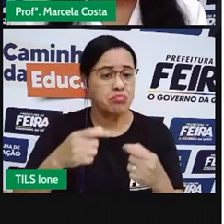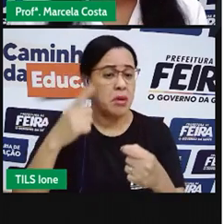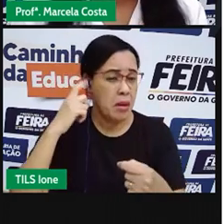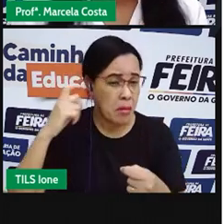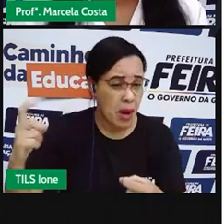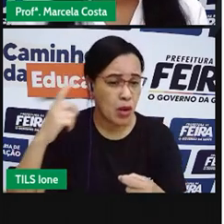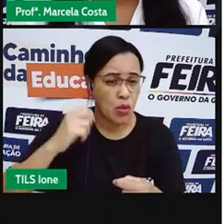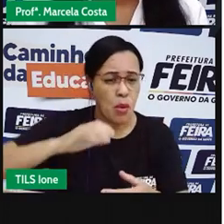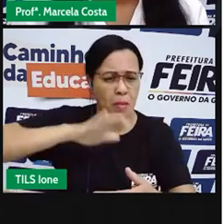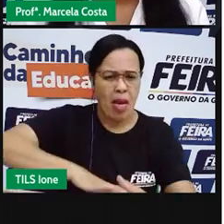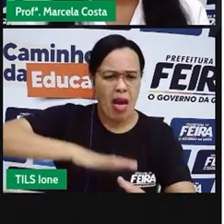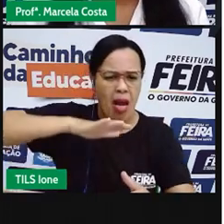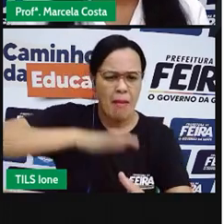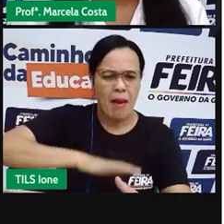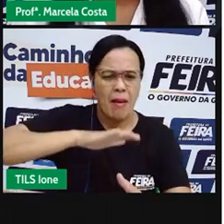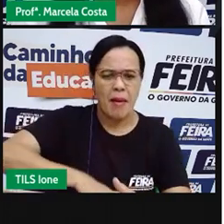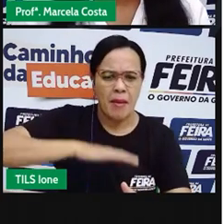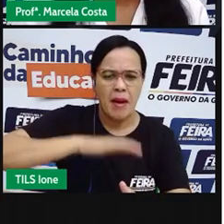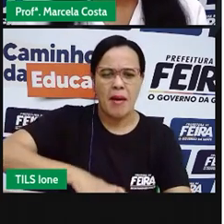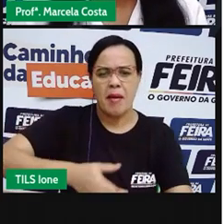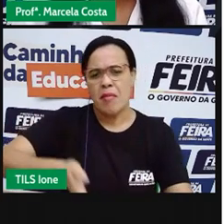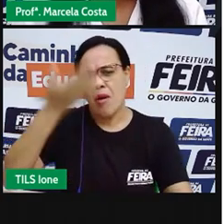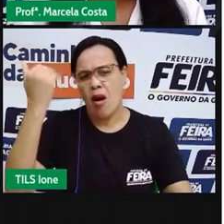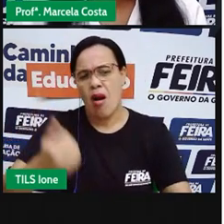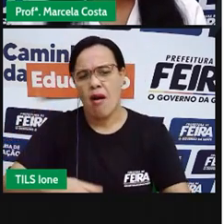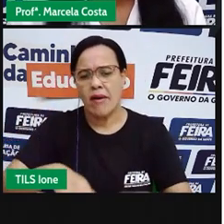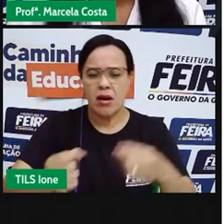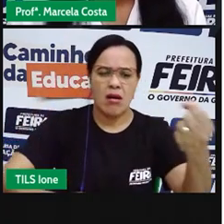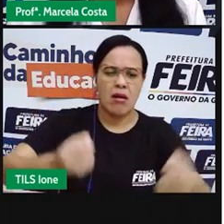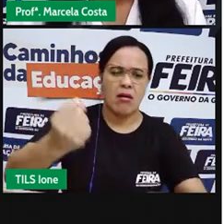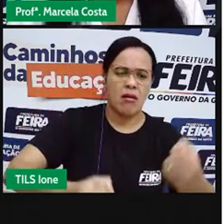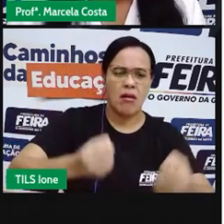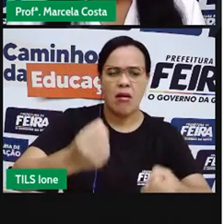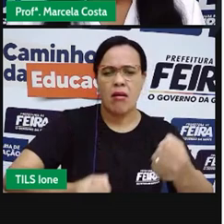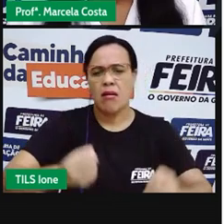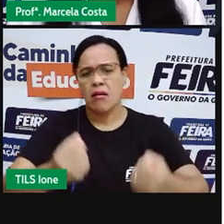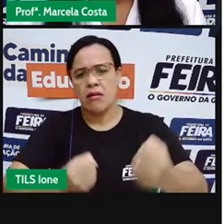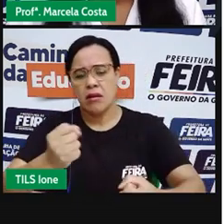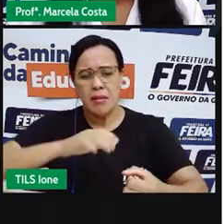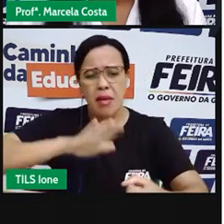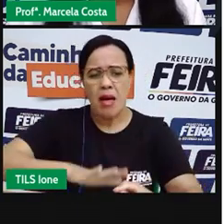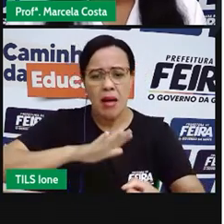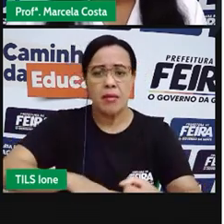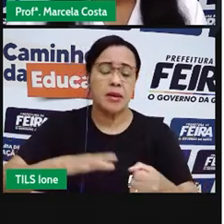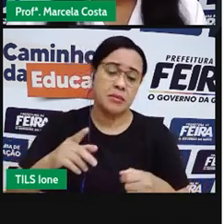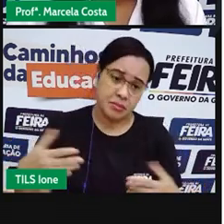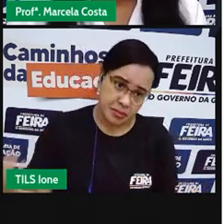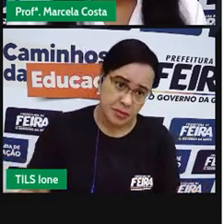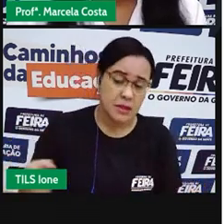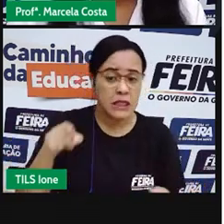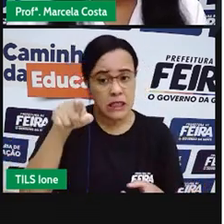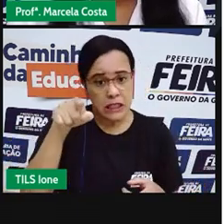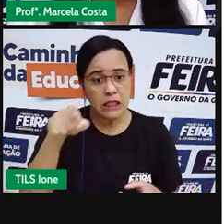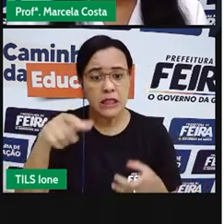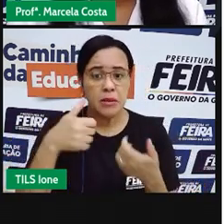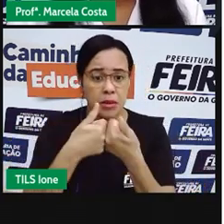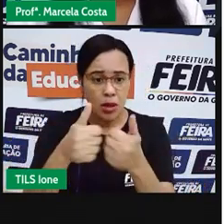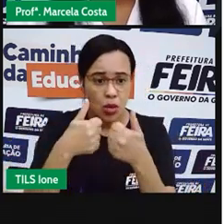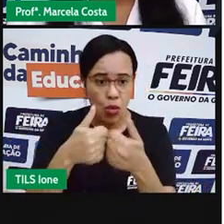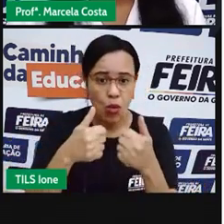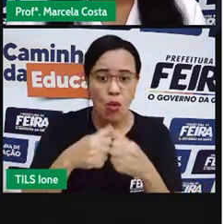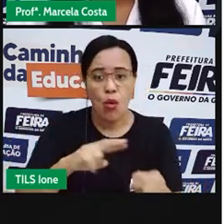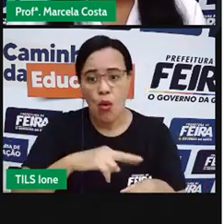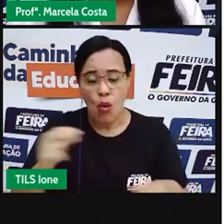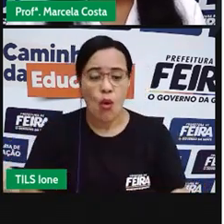buzinas no trânsito, a gente vê carros de som. A gente vai observar o barulho do fluxo